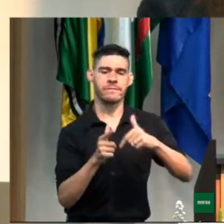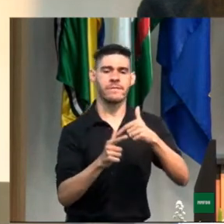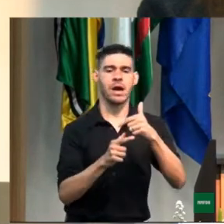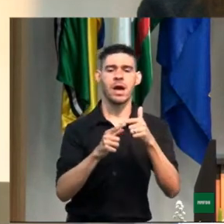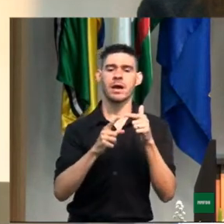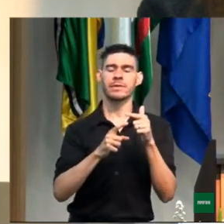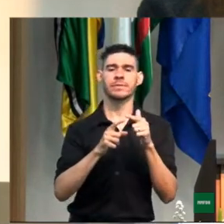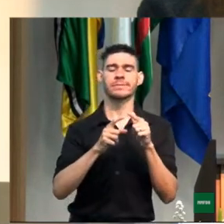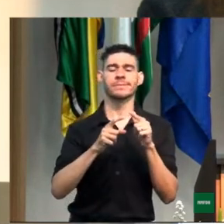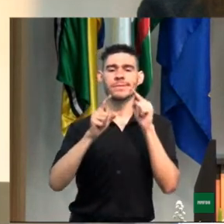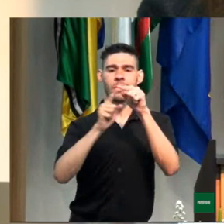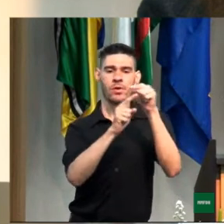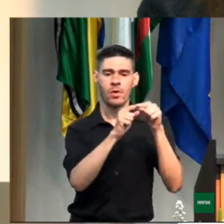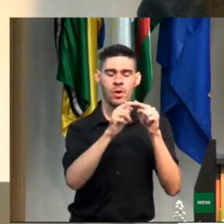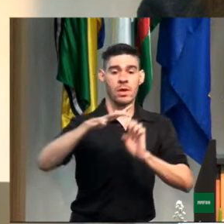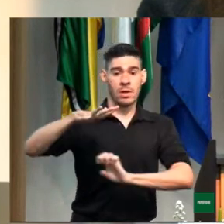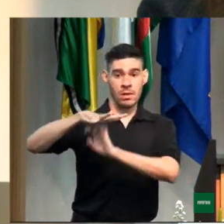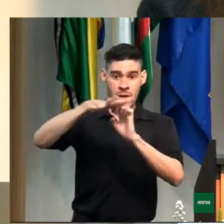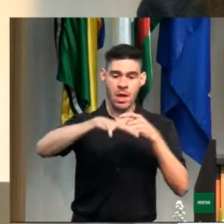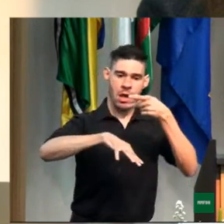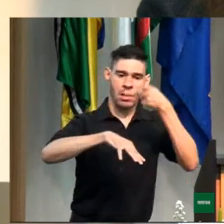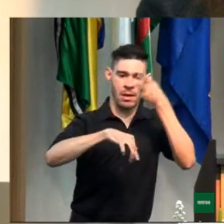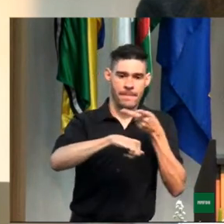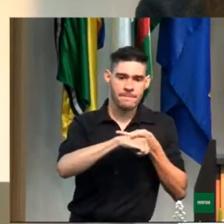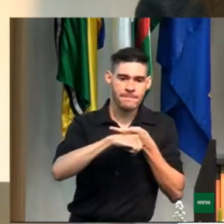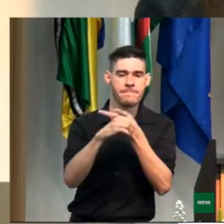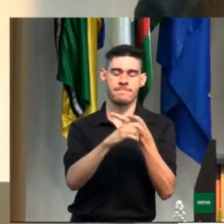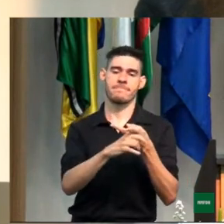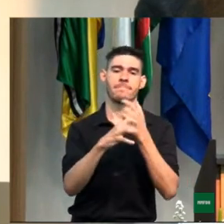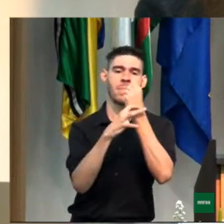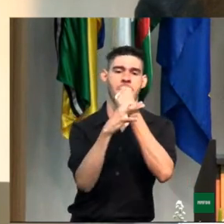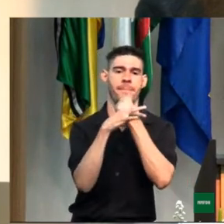tema também de equilíbrio trabalho-família, entre outros.